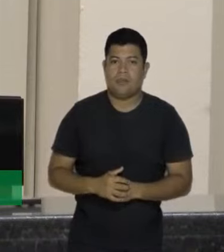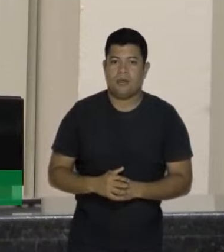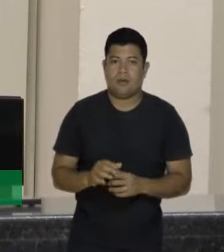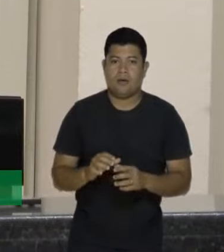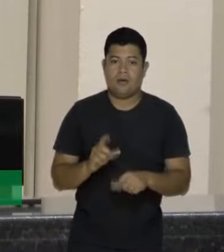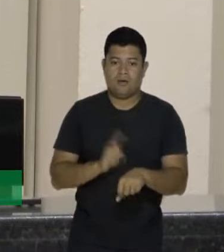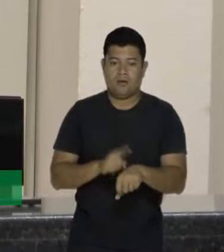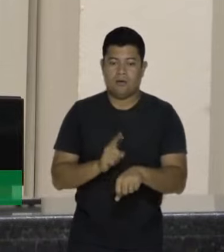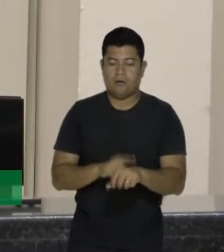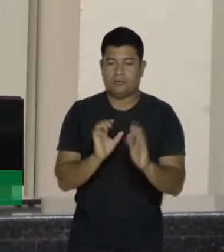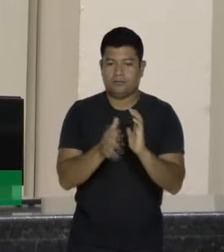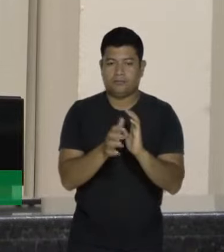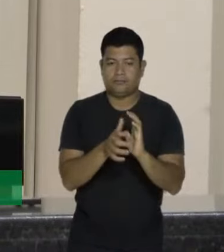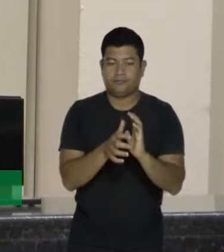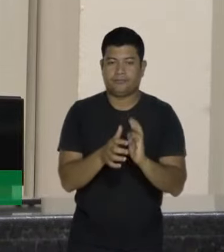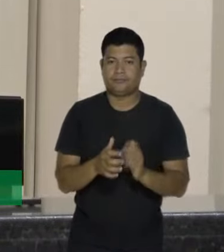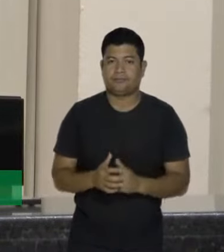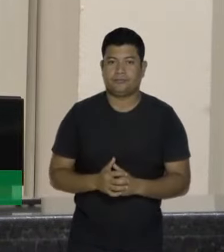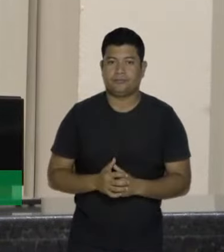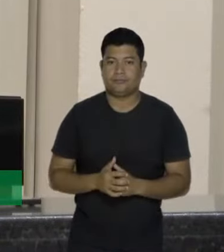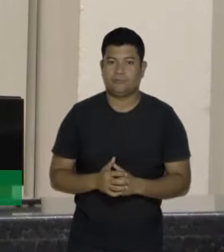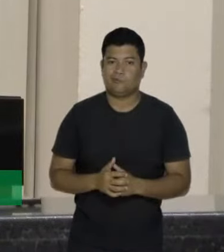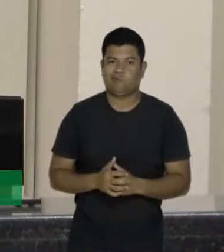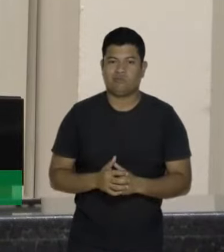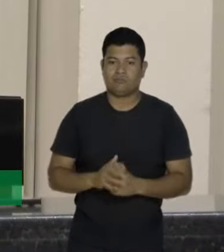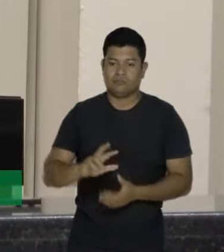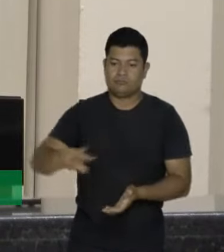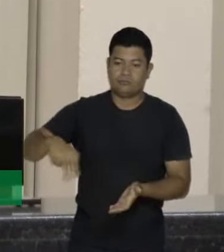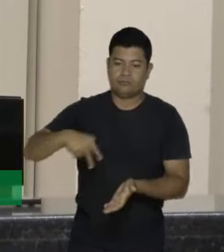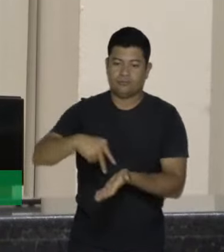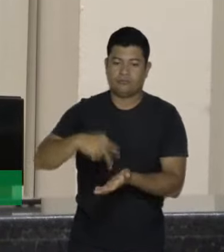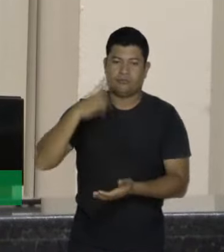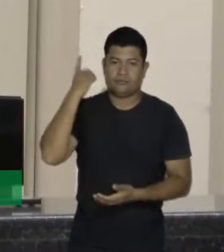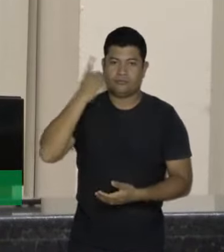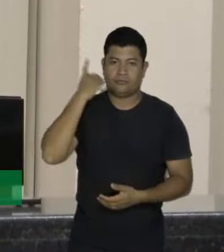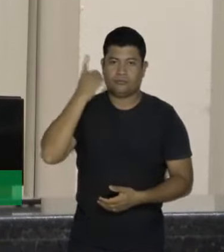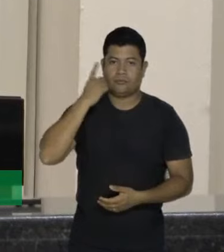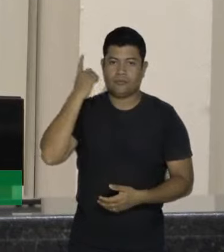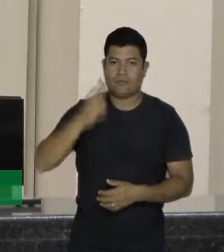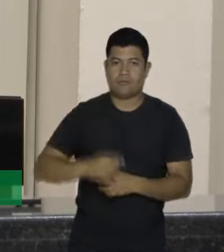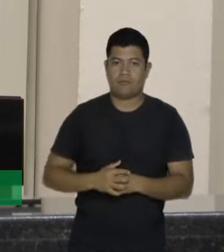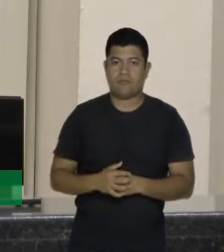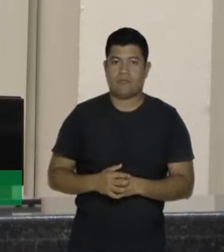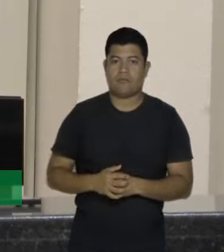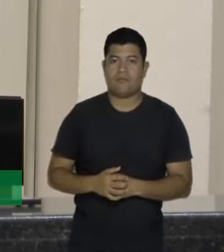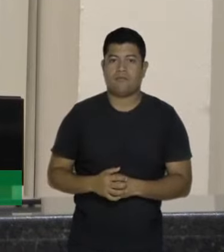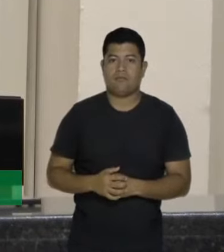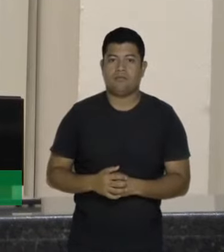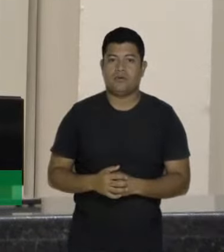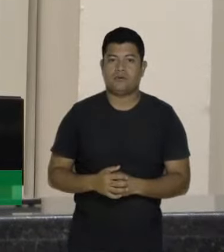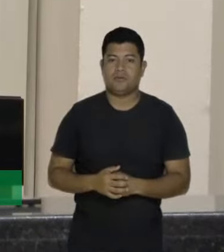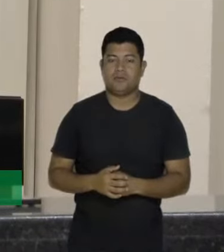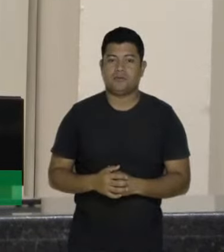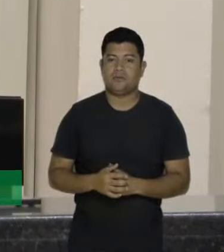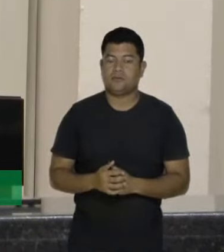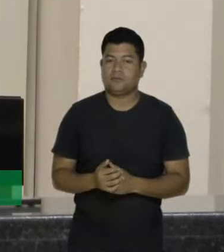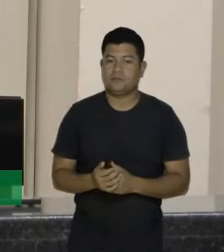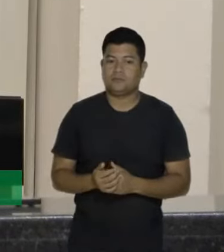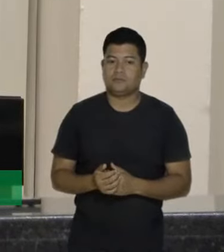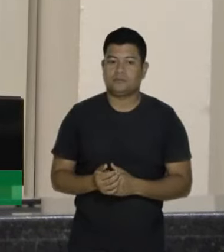horário destinado aos partidos políticos, fez uso da palavra o senhor deputado Maurício Peixer, do PL. Nas